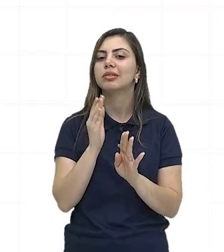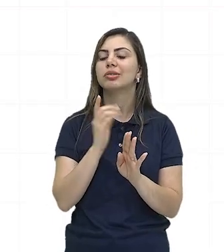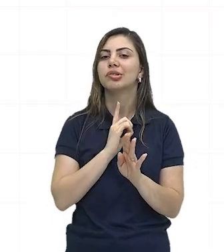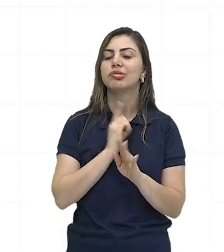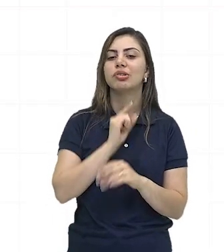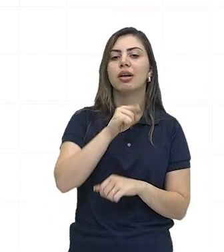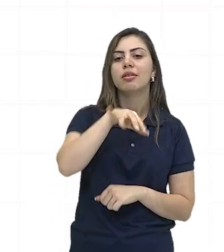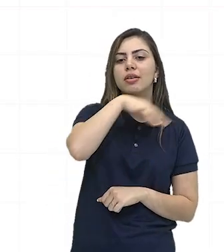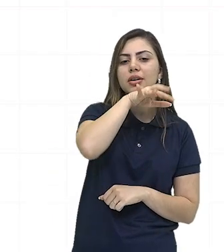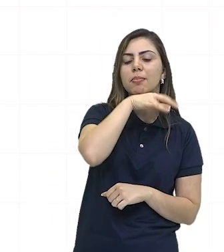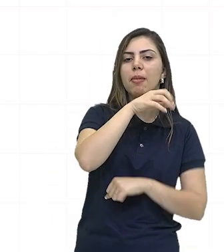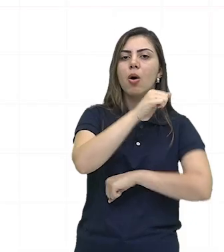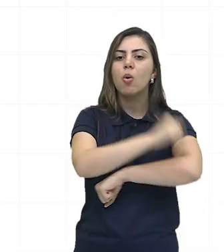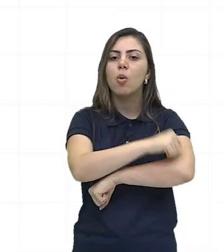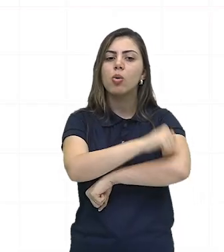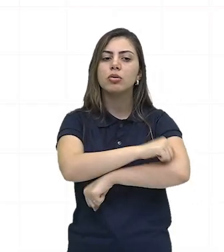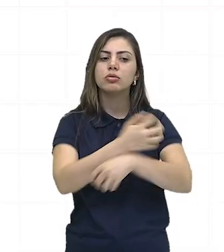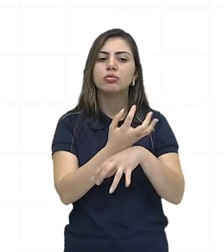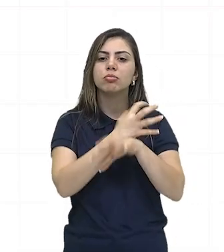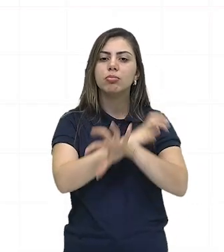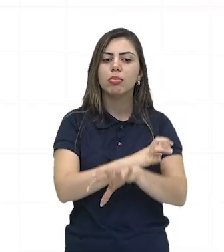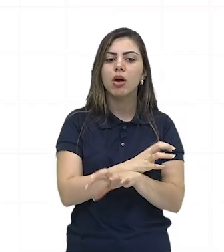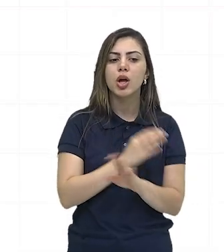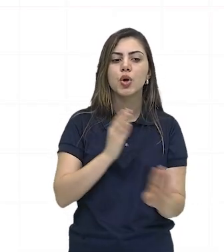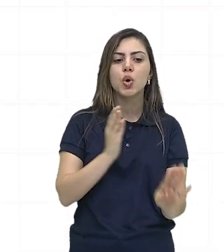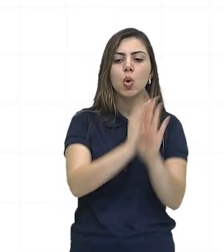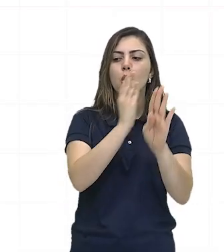a sua teoria,